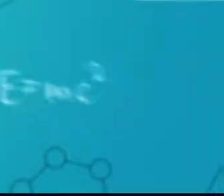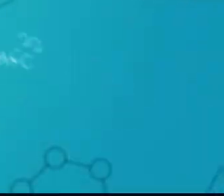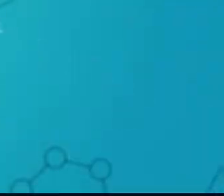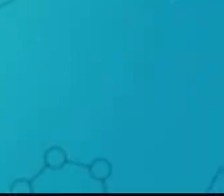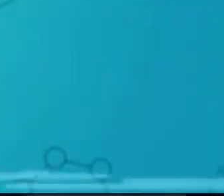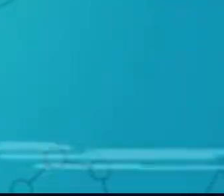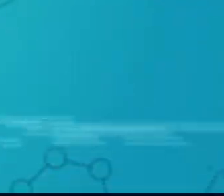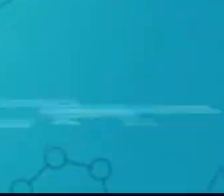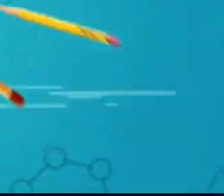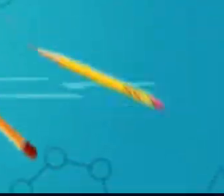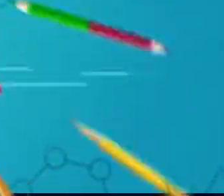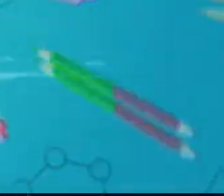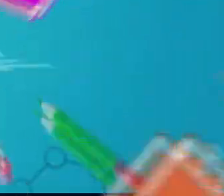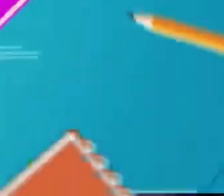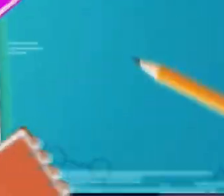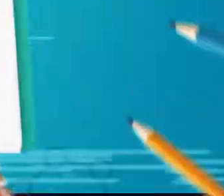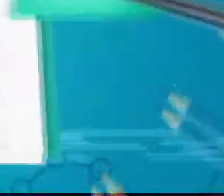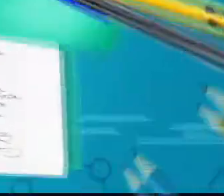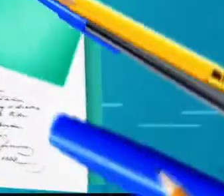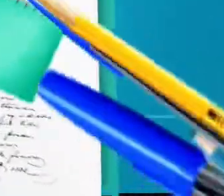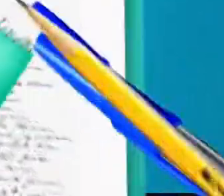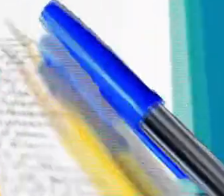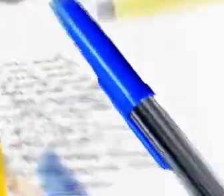E aí